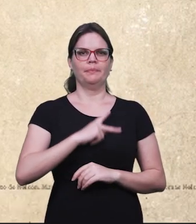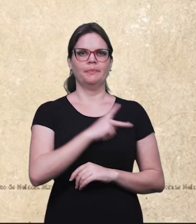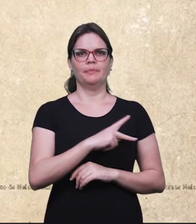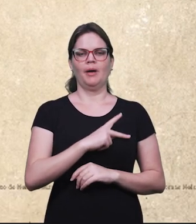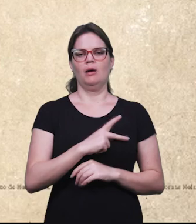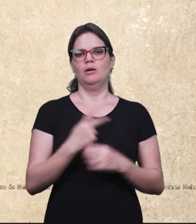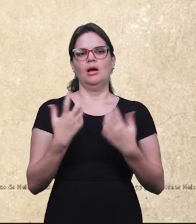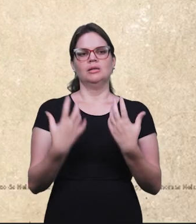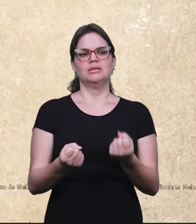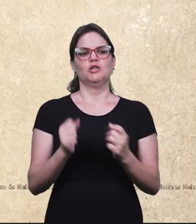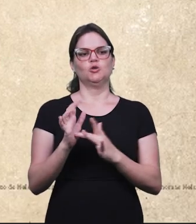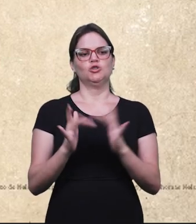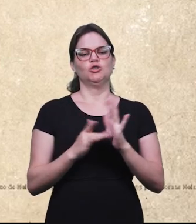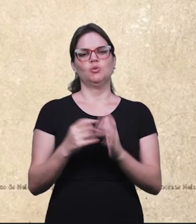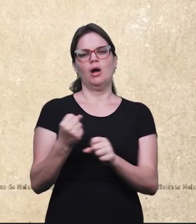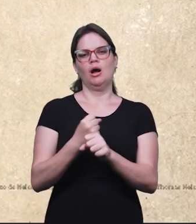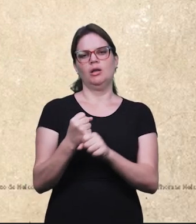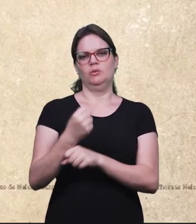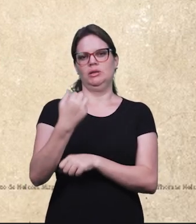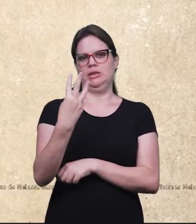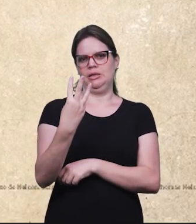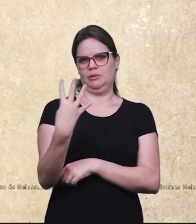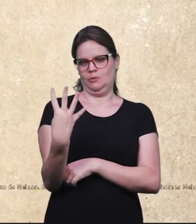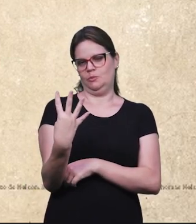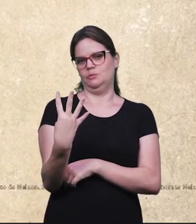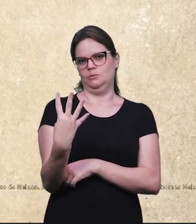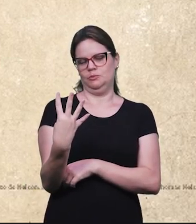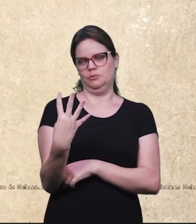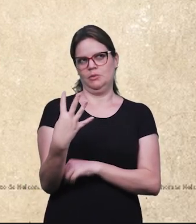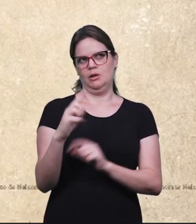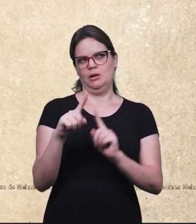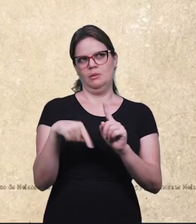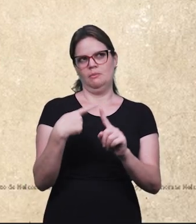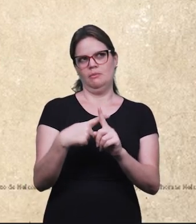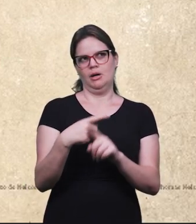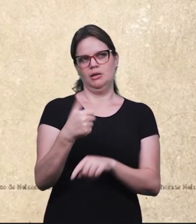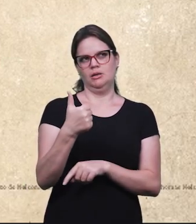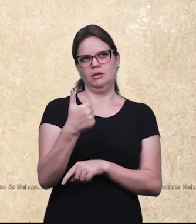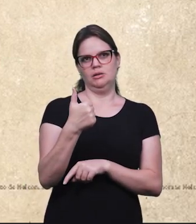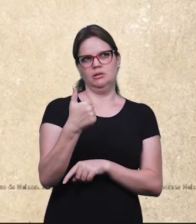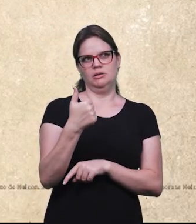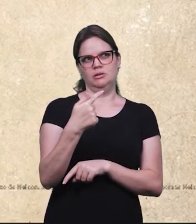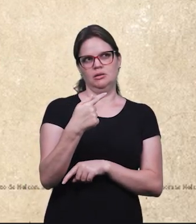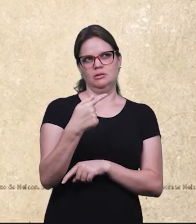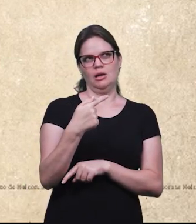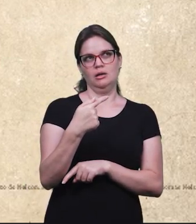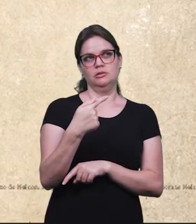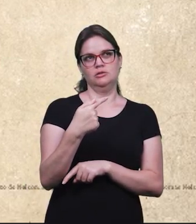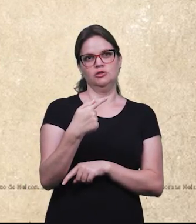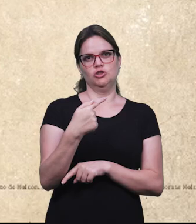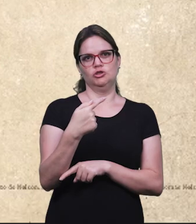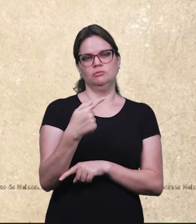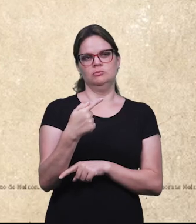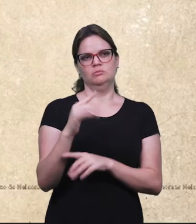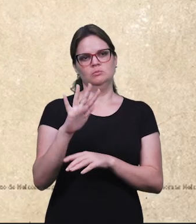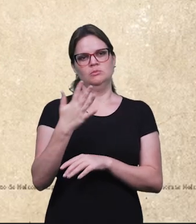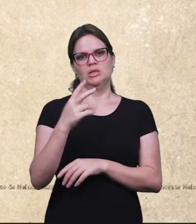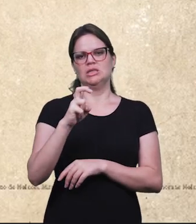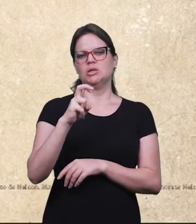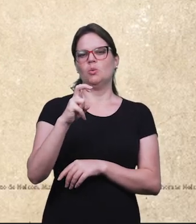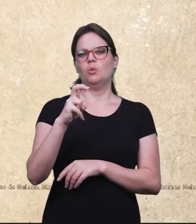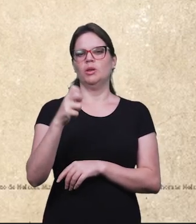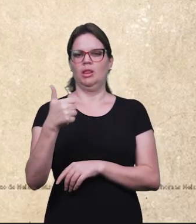se converteu no ano 34 depois de Cristo. Mais 17 anos, os 3 mais os 14,